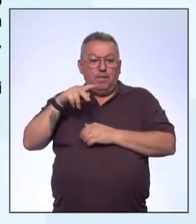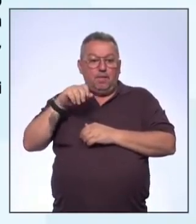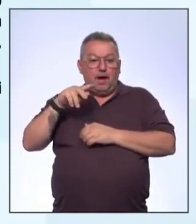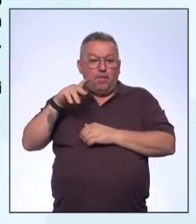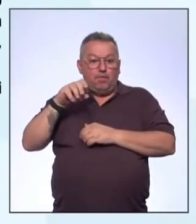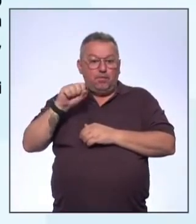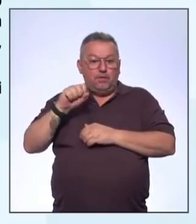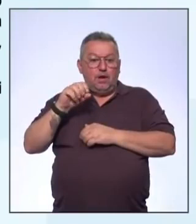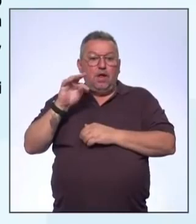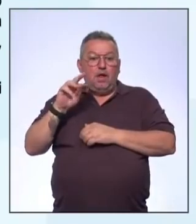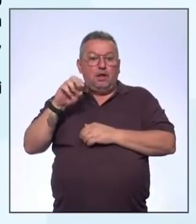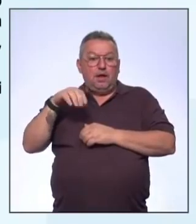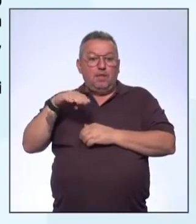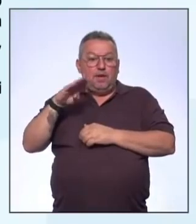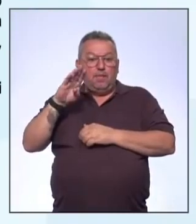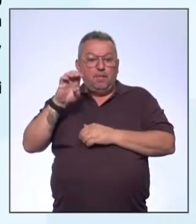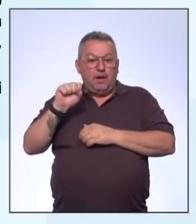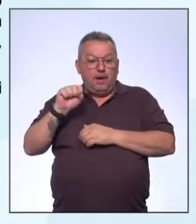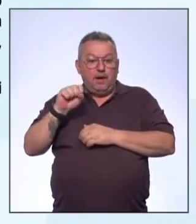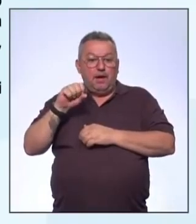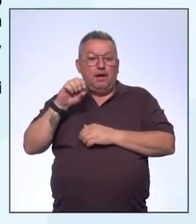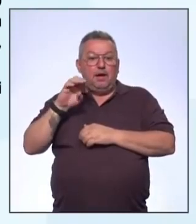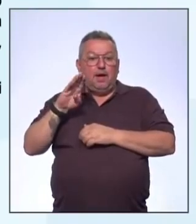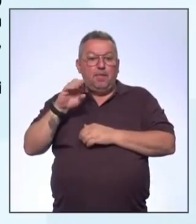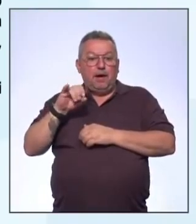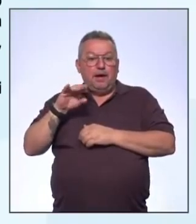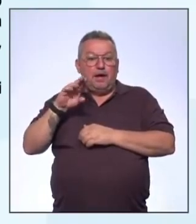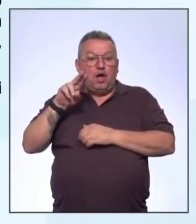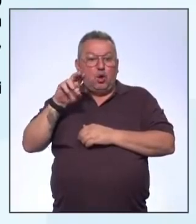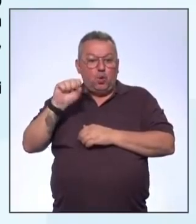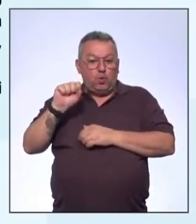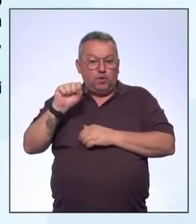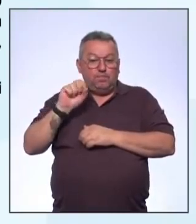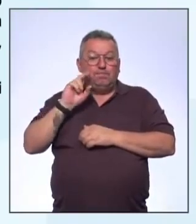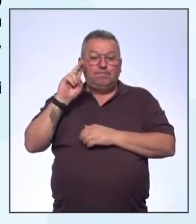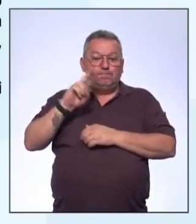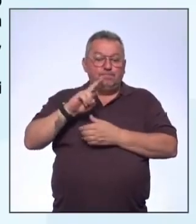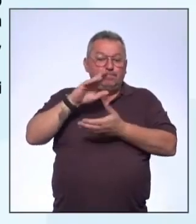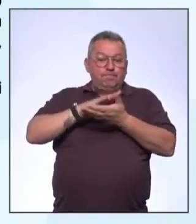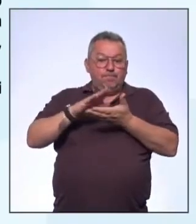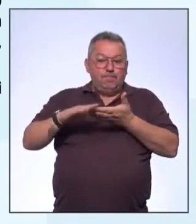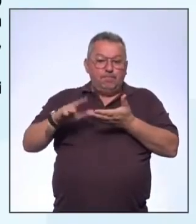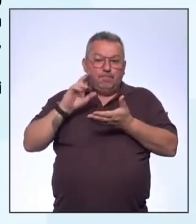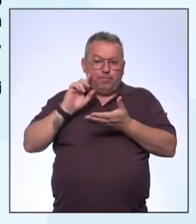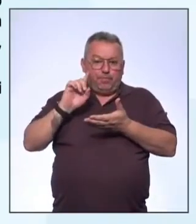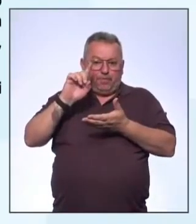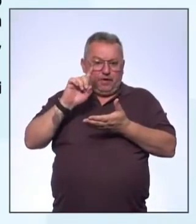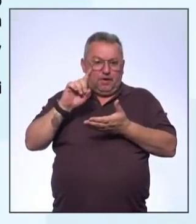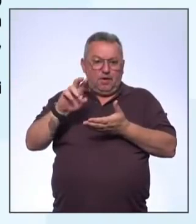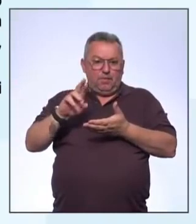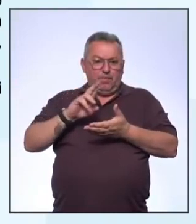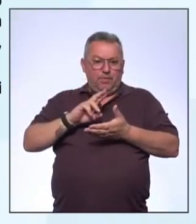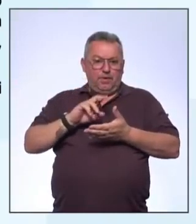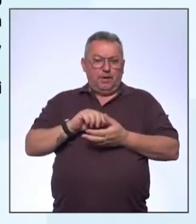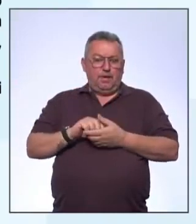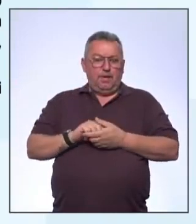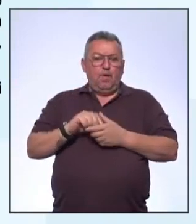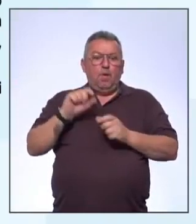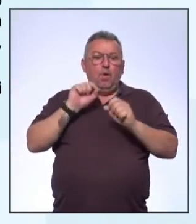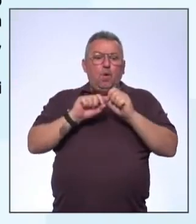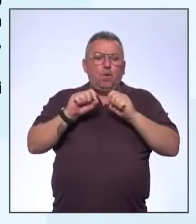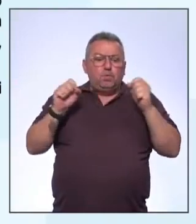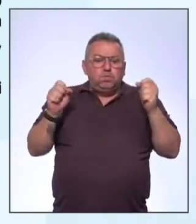e Baiacus. Qual é a atividade? De acordo com a fonte acima, responda. O